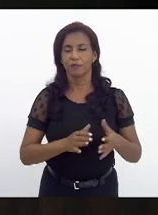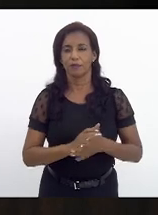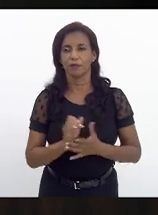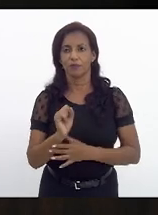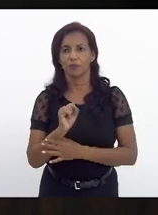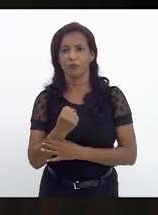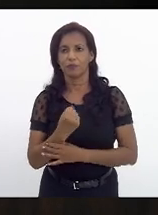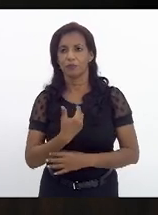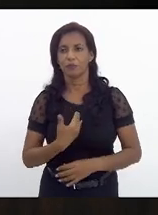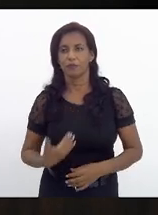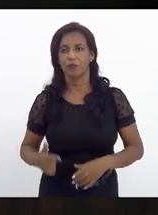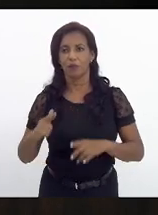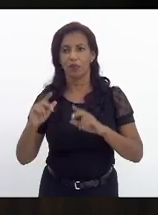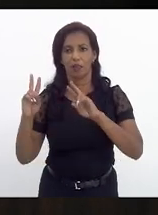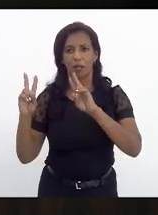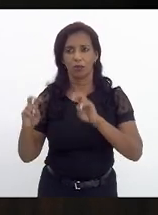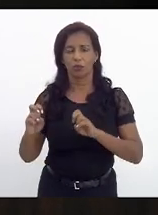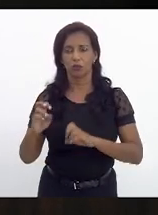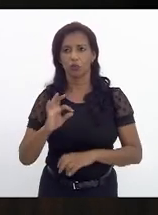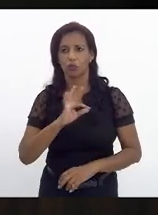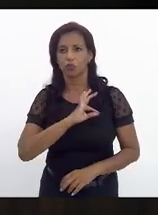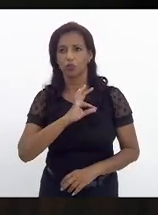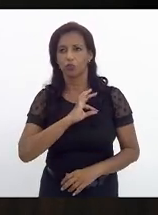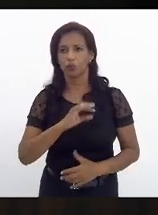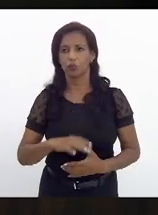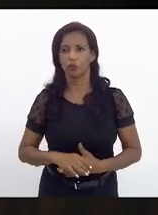Segurança Pública e Assunto de Polícia,